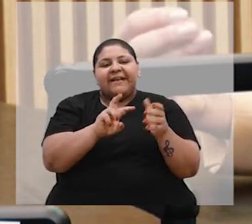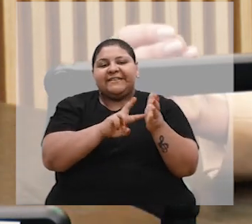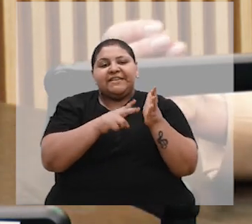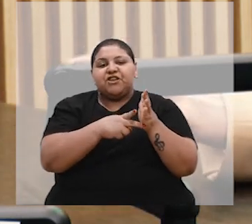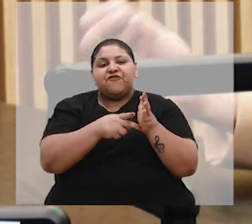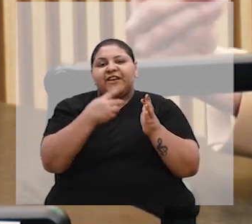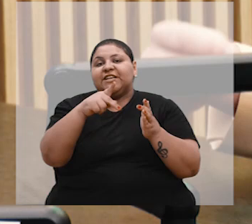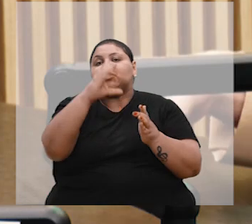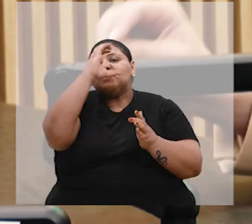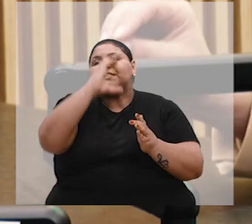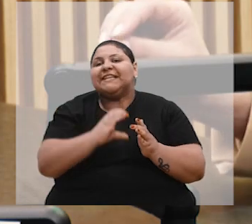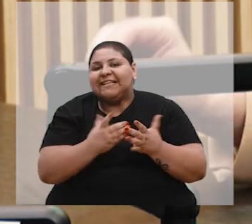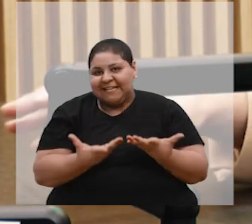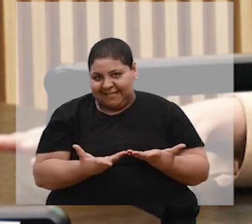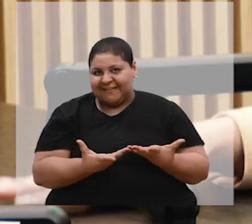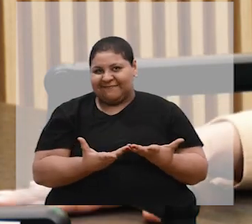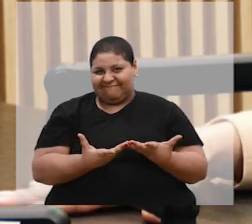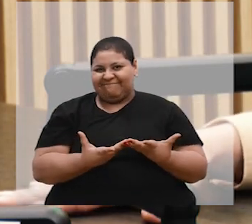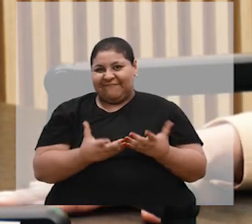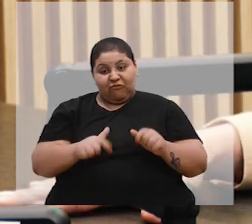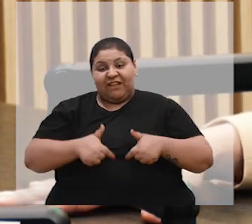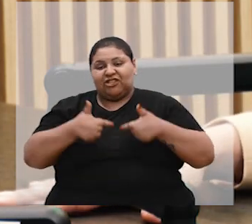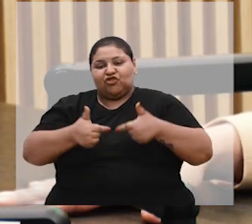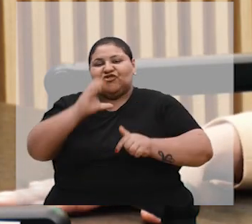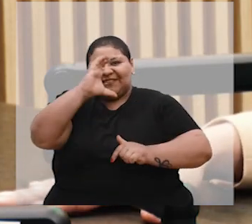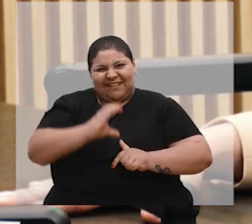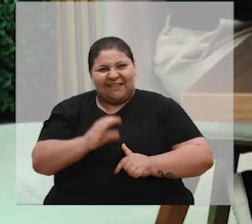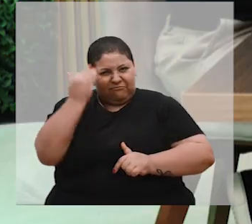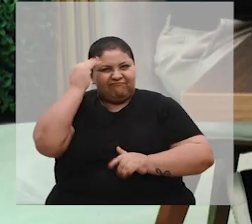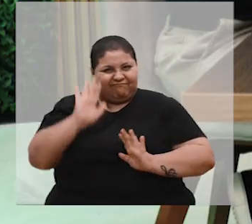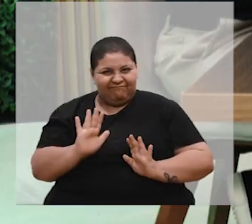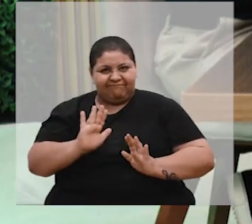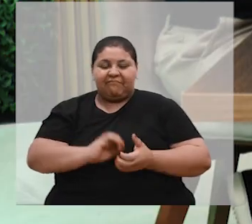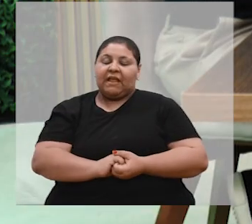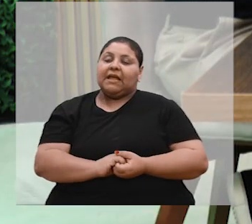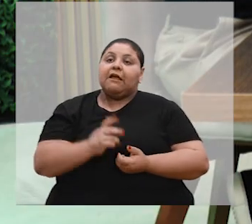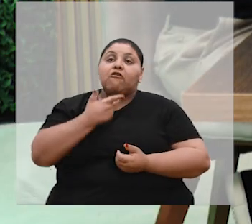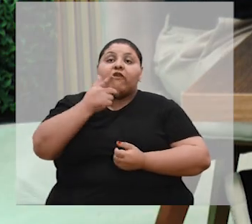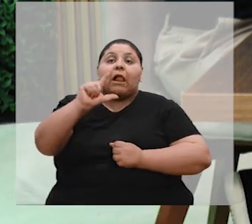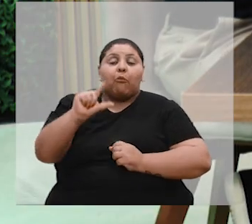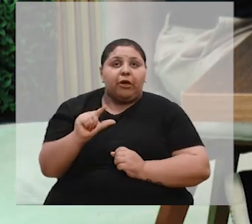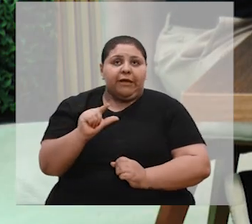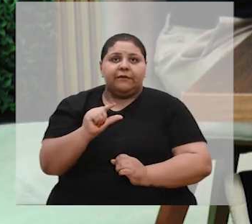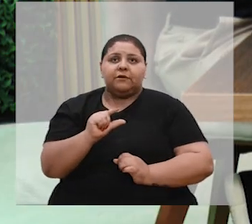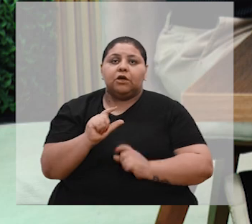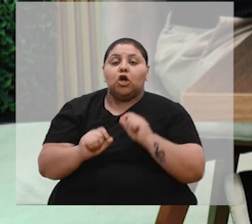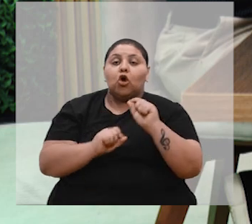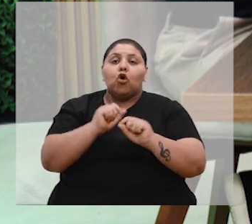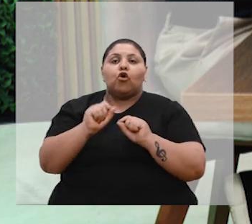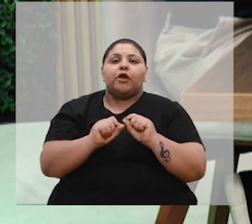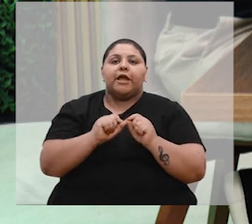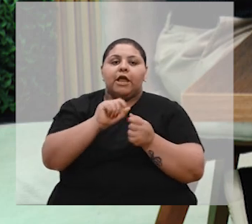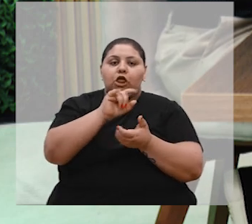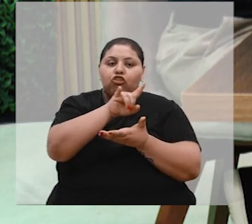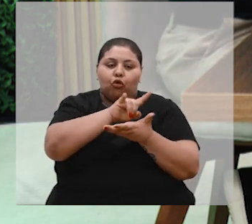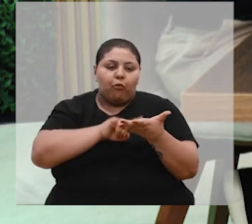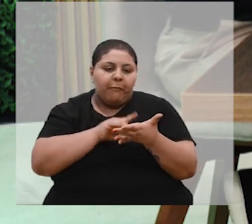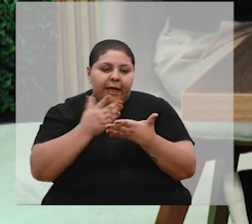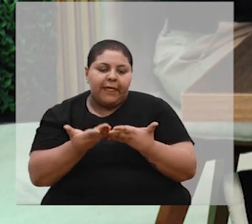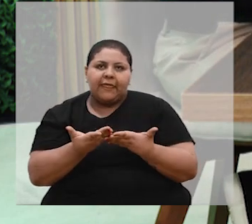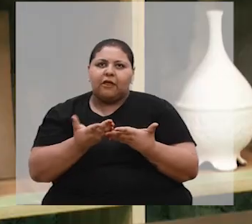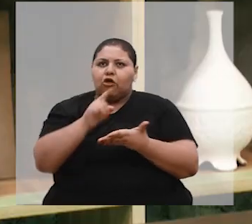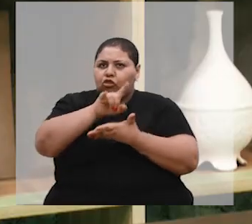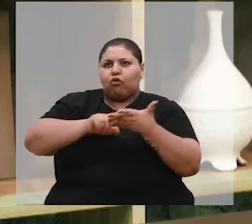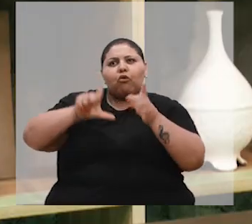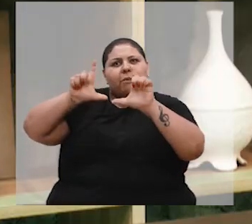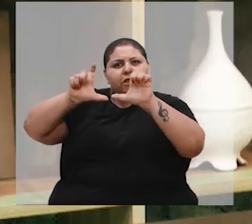Você tá deixando de exercer um dever seu enquanto cidadão. A gente falou um pouquinho antes, sobre o que levar, a questão do título, do